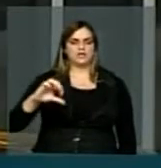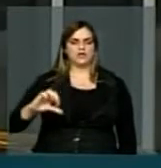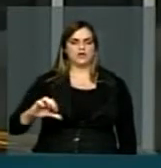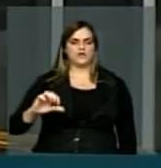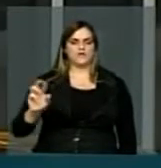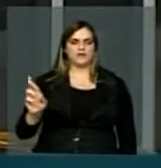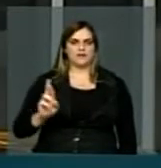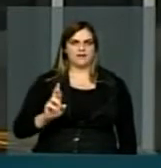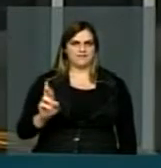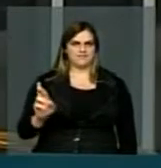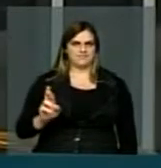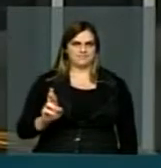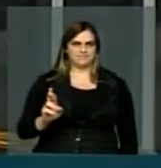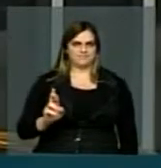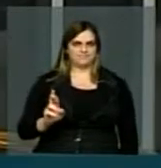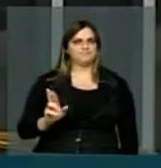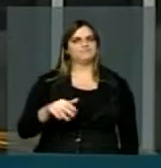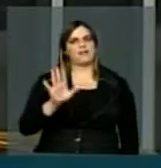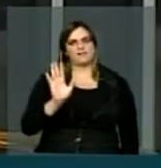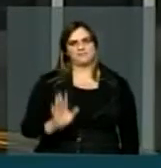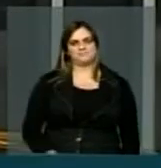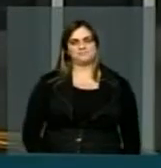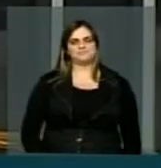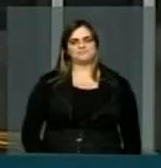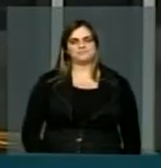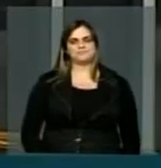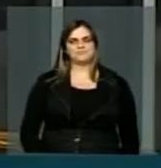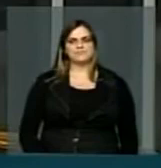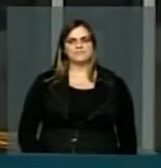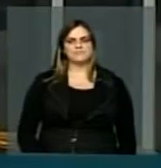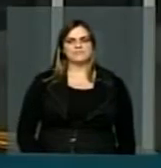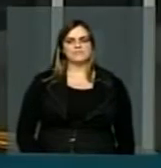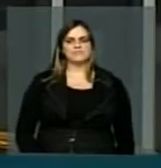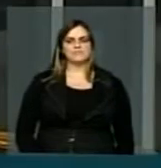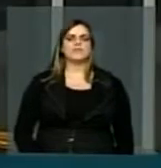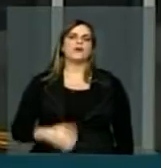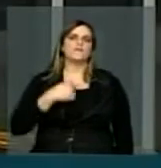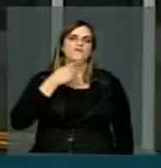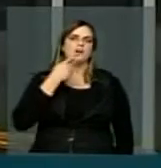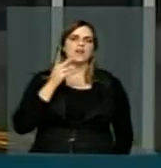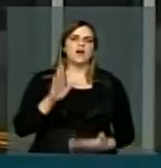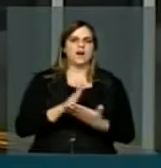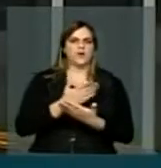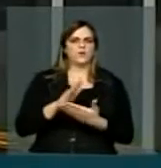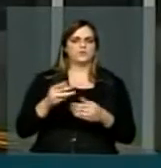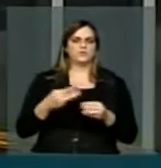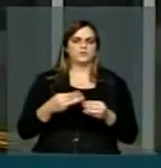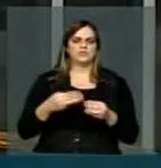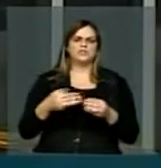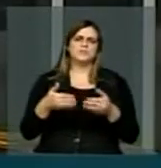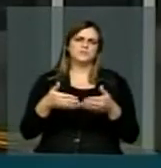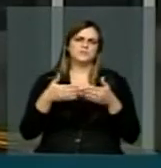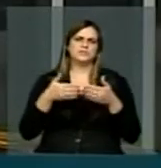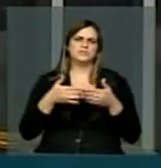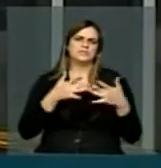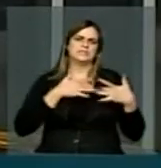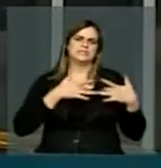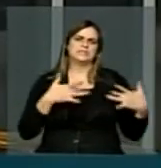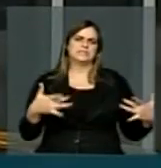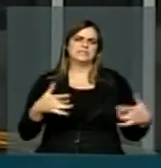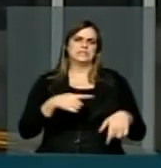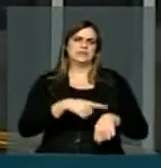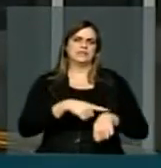1.029.868.369. Eu quero citar, senhor presidente, apenas alguns municípios, e eu apelo à generosidade de